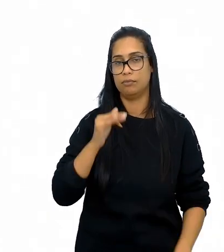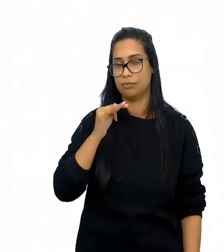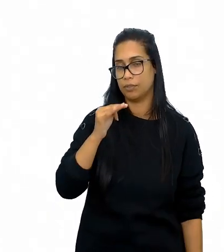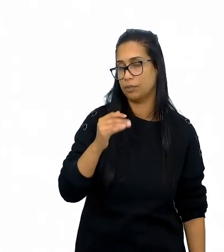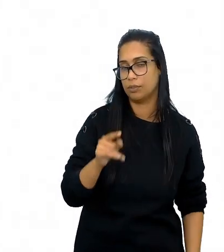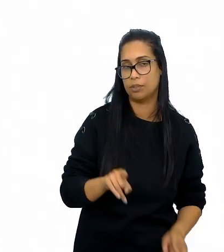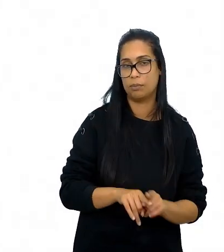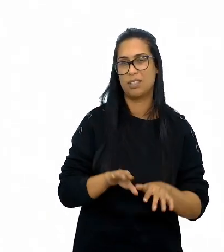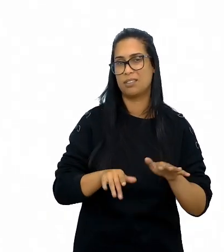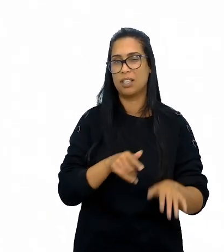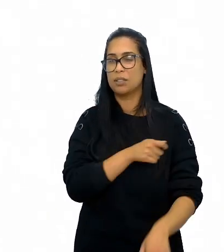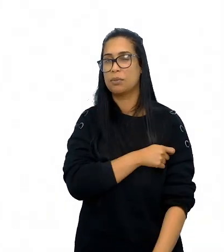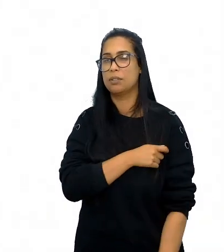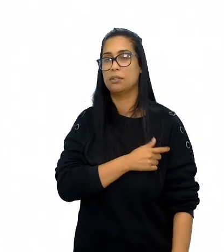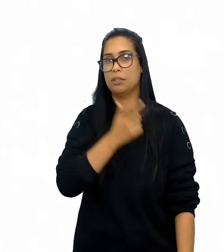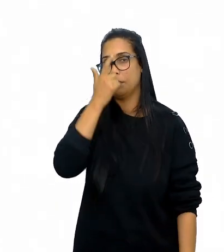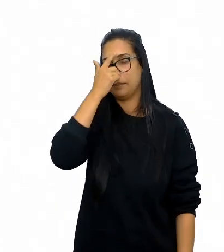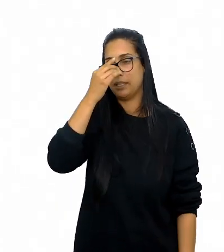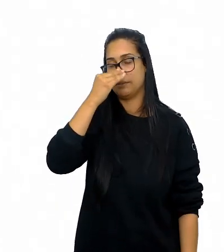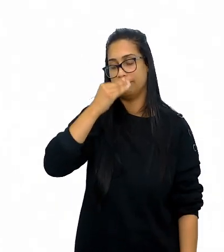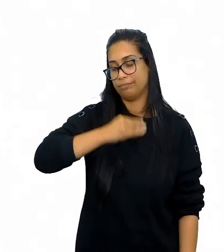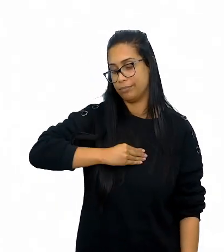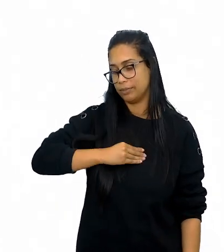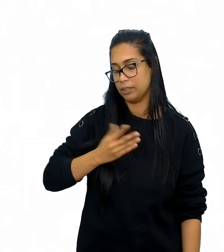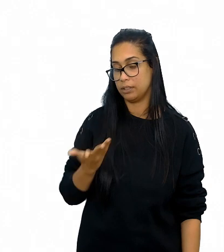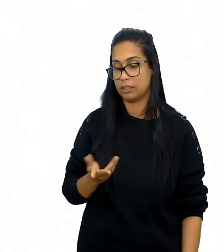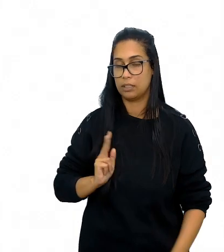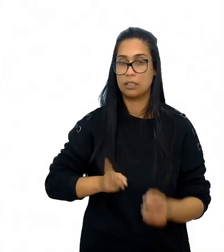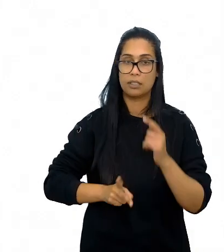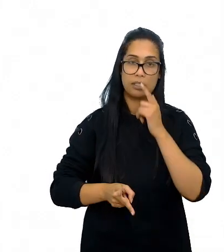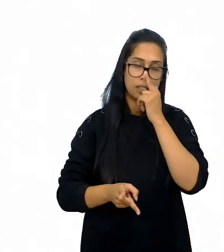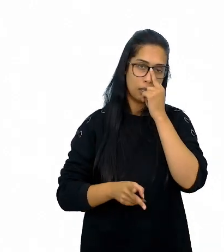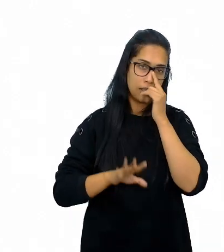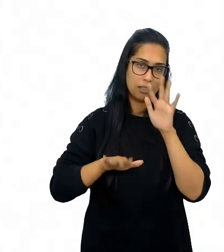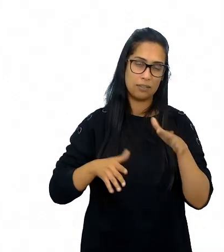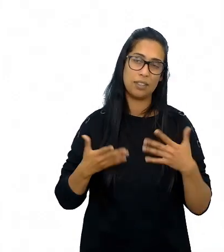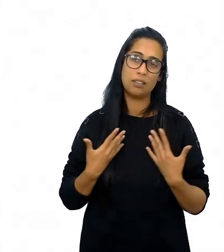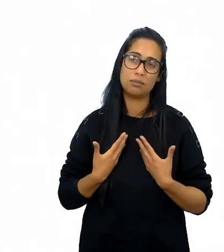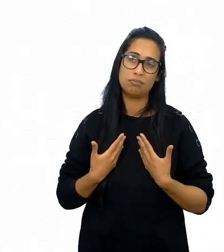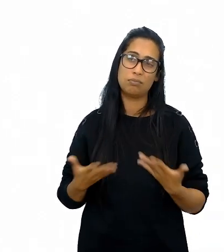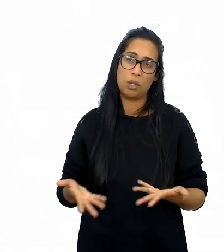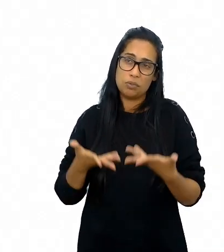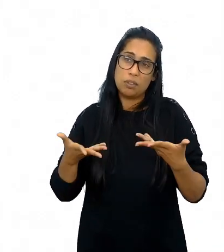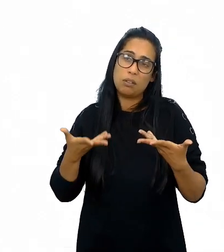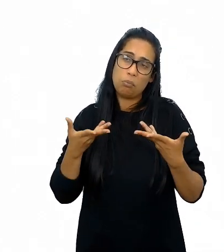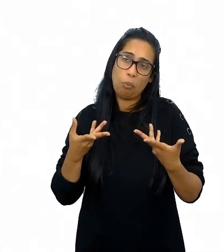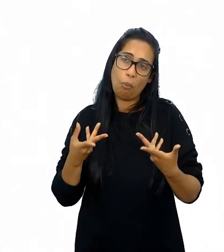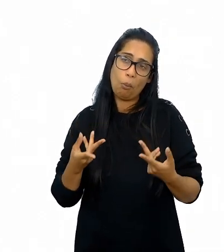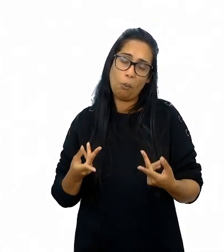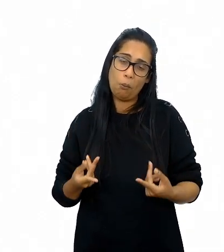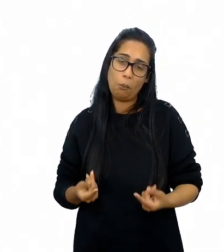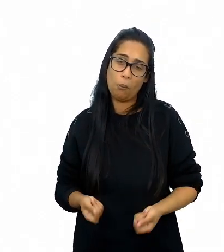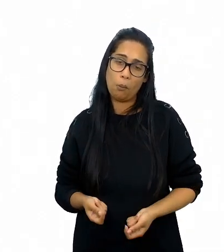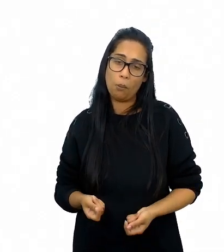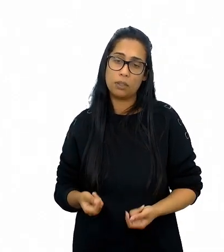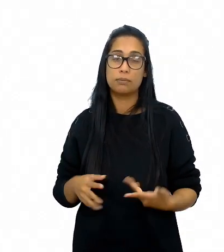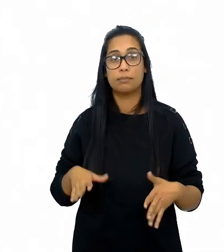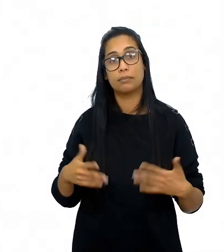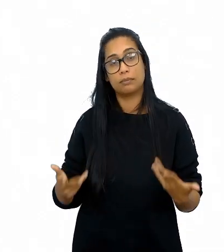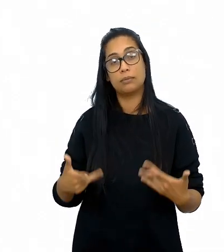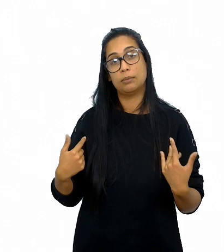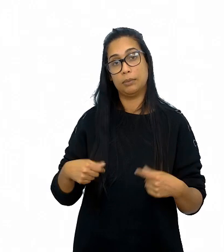estudantes geralmente não têm tanto interesse, né? Estão ali desmotivados, então isso pode ajudar, né?